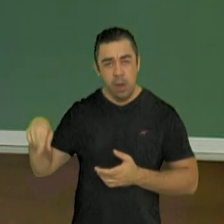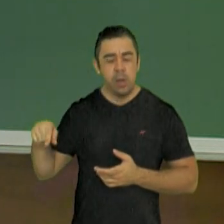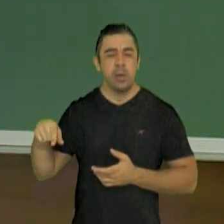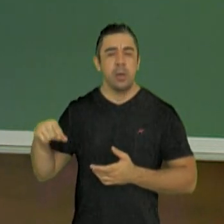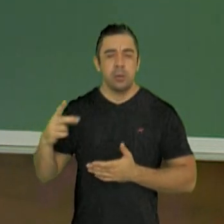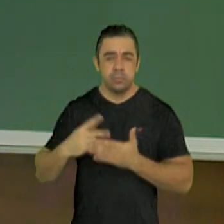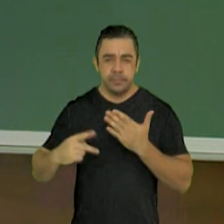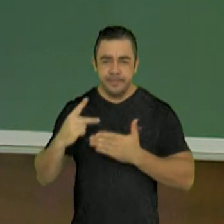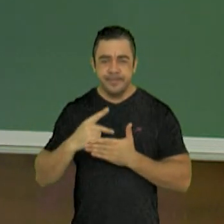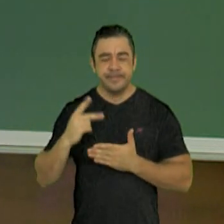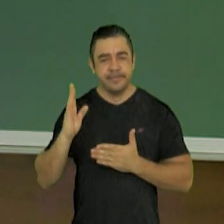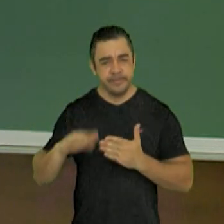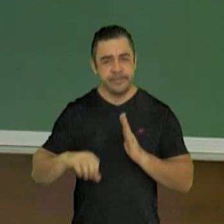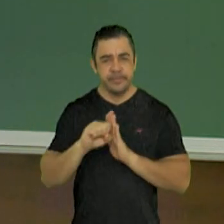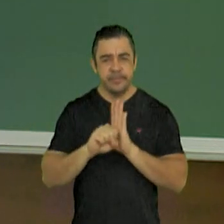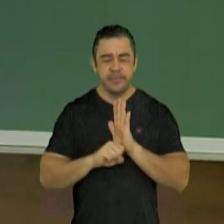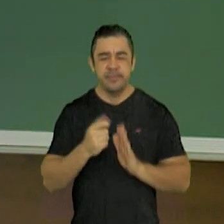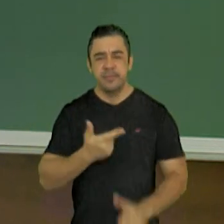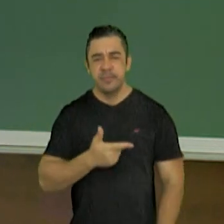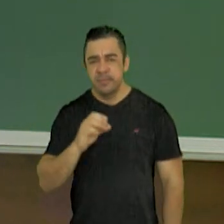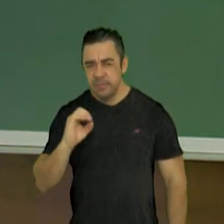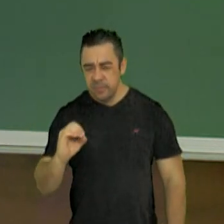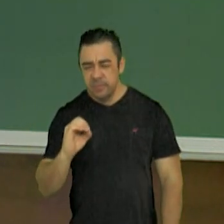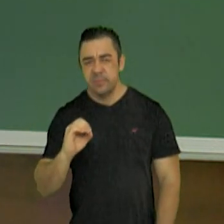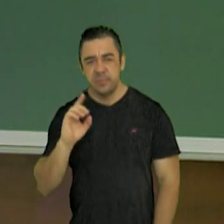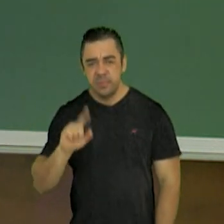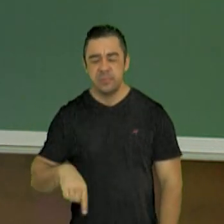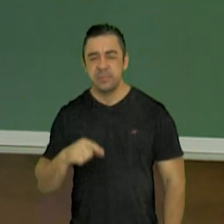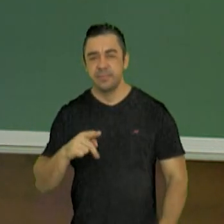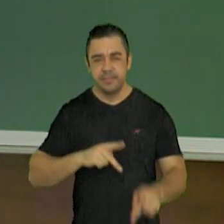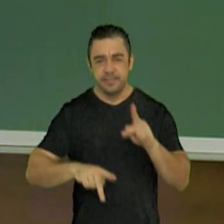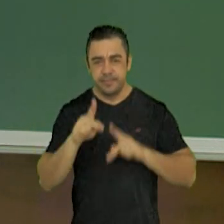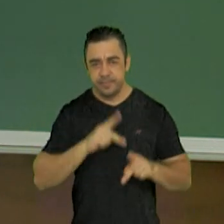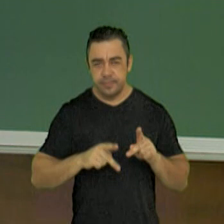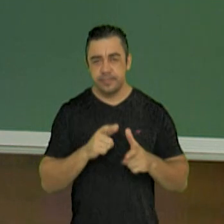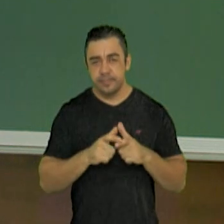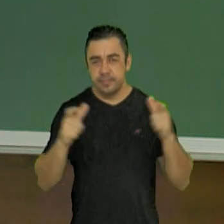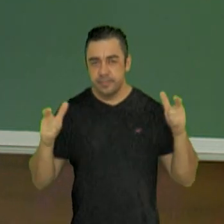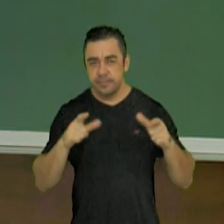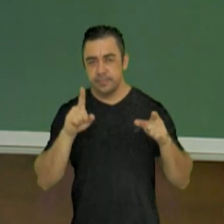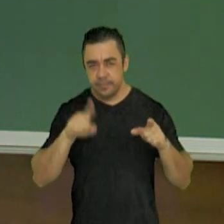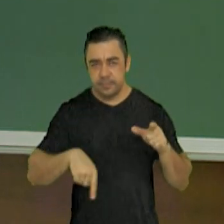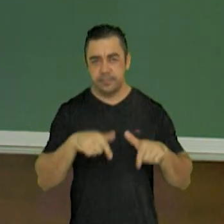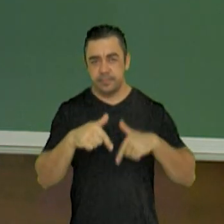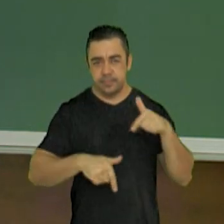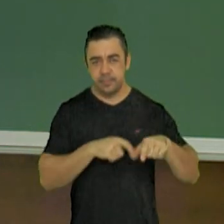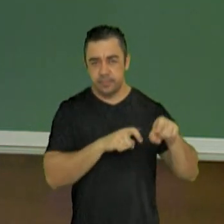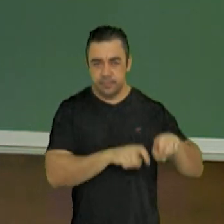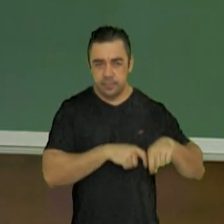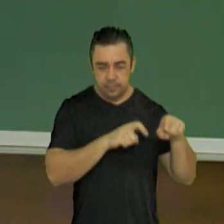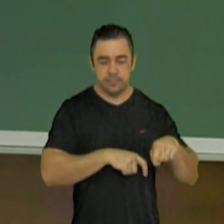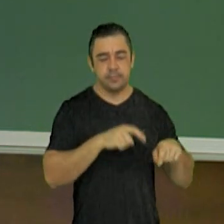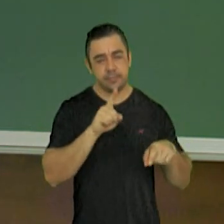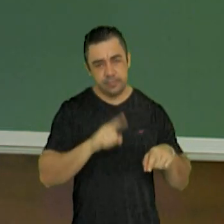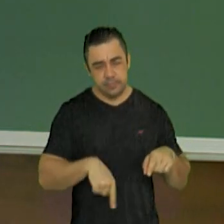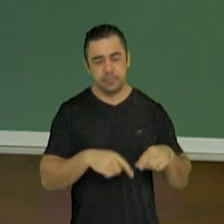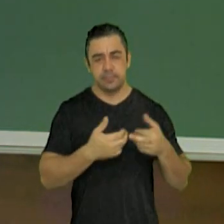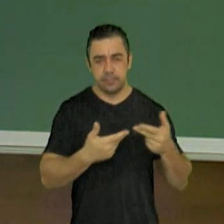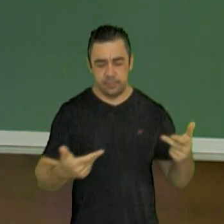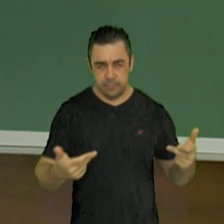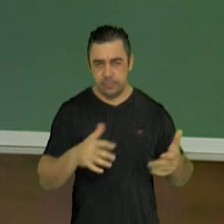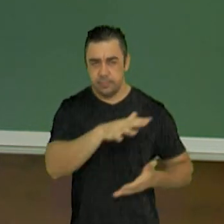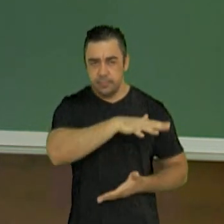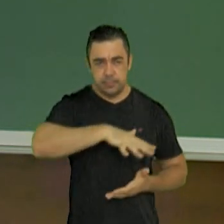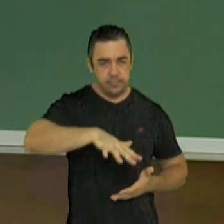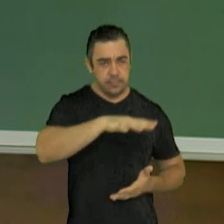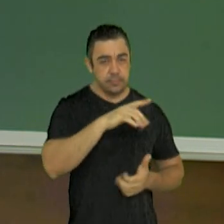início aí do século XX, foi de populações rurais. As atividades eram atividades agropecuárias